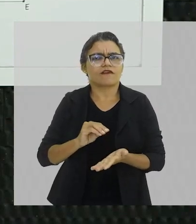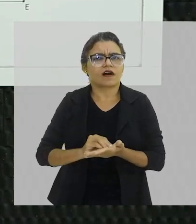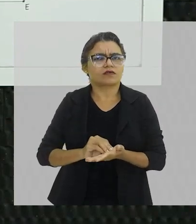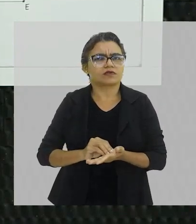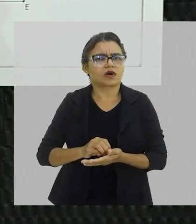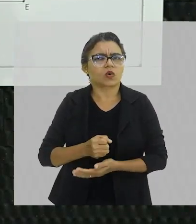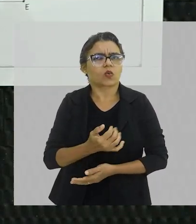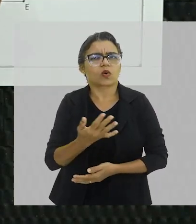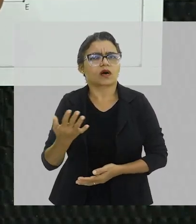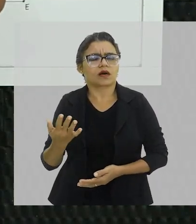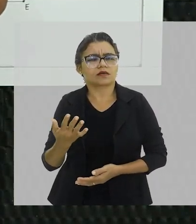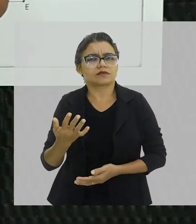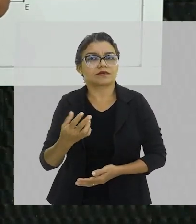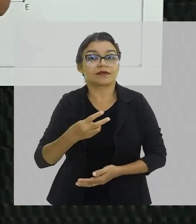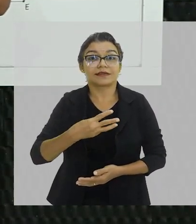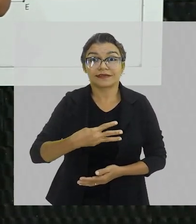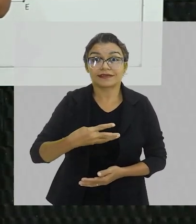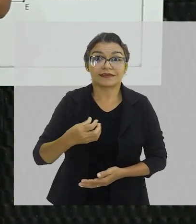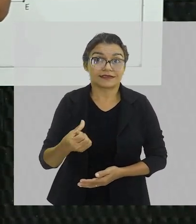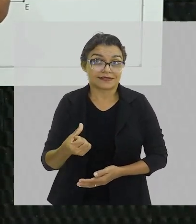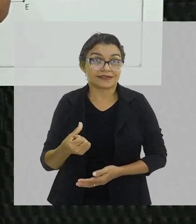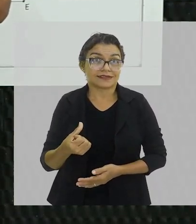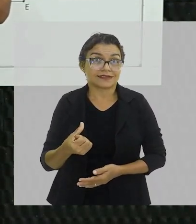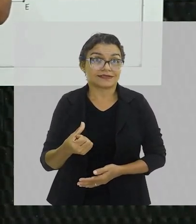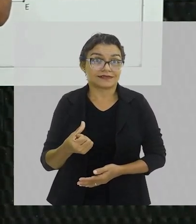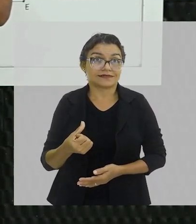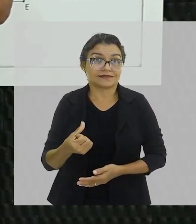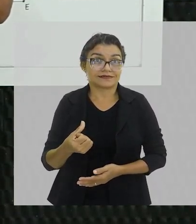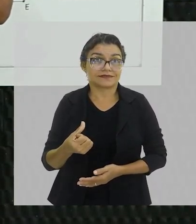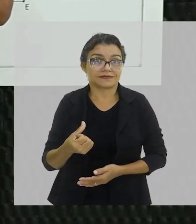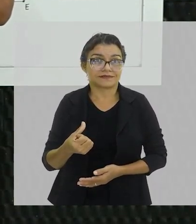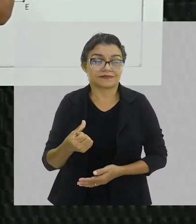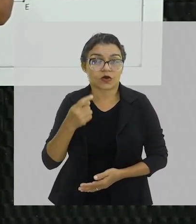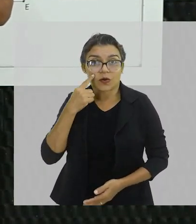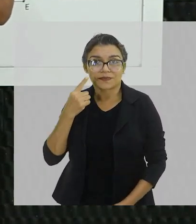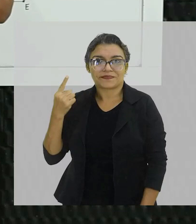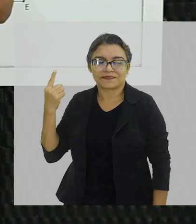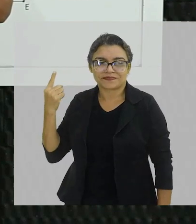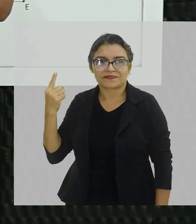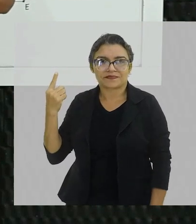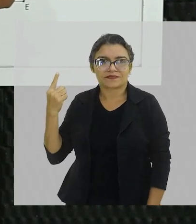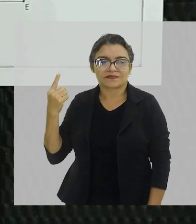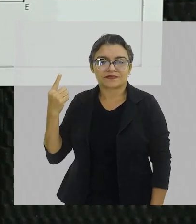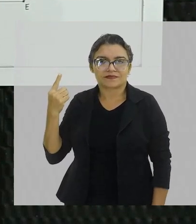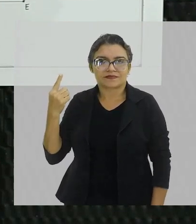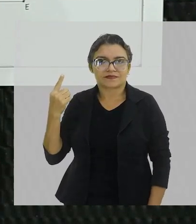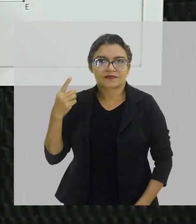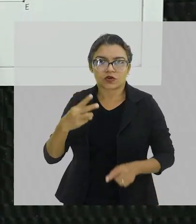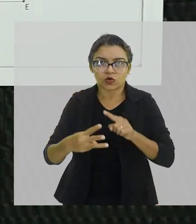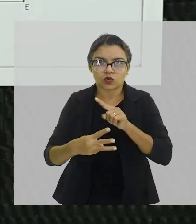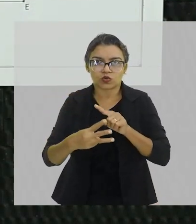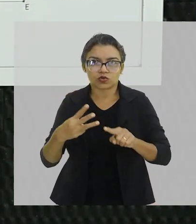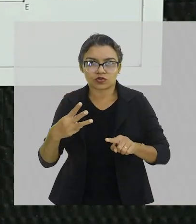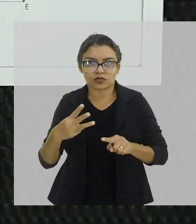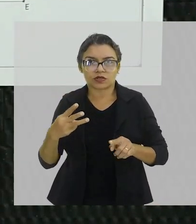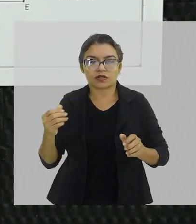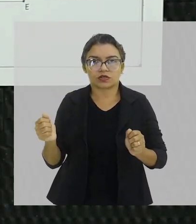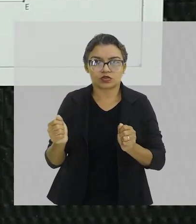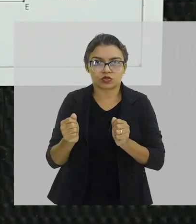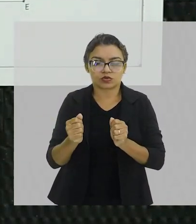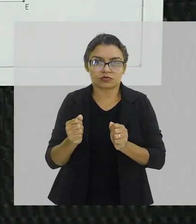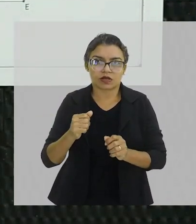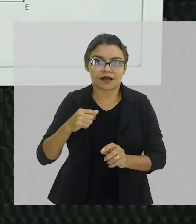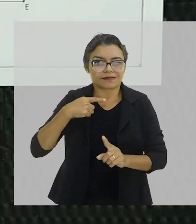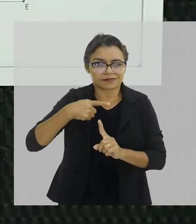apenas? Falta apenas 36, ó. Esse ângulo aqui é 36 graus. Para que os três juntos dê 108, que é um ângulo interno